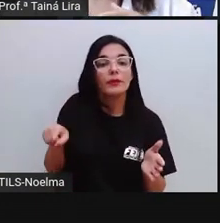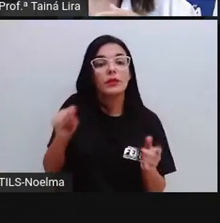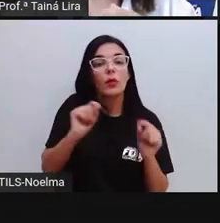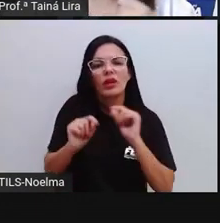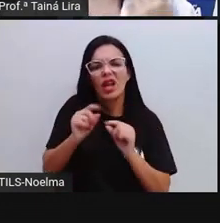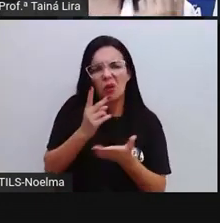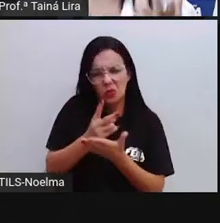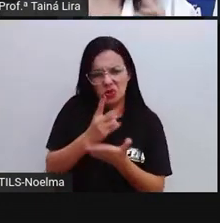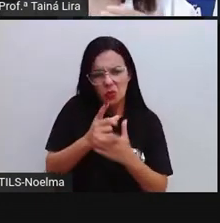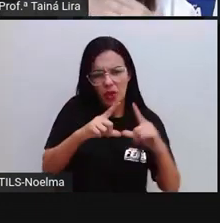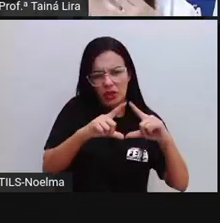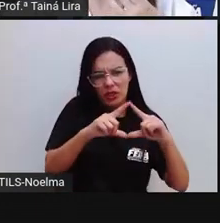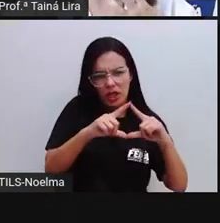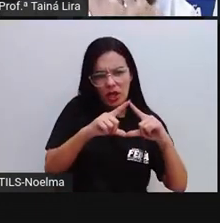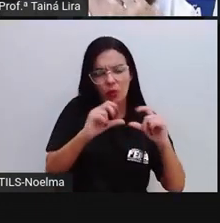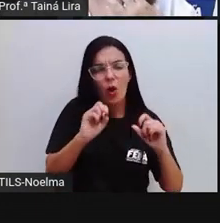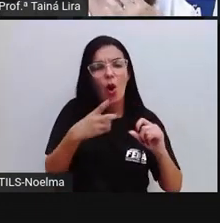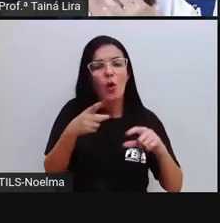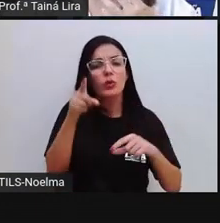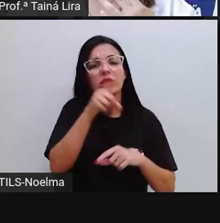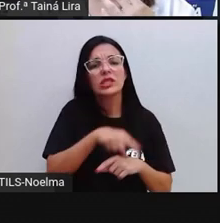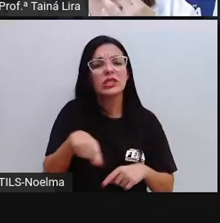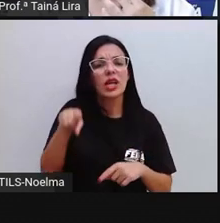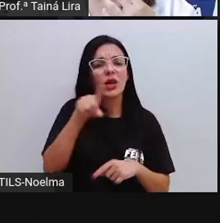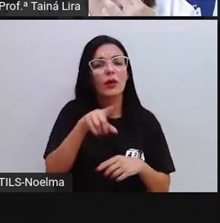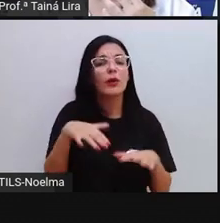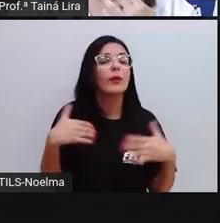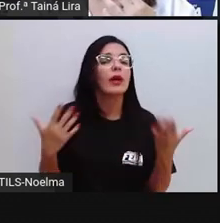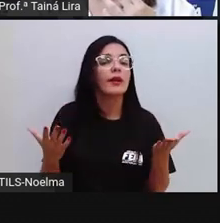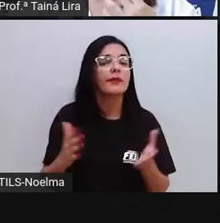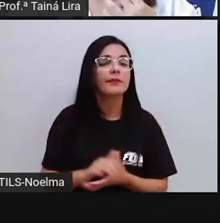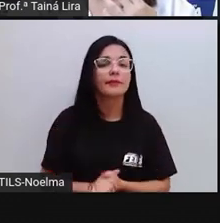com o triângulo, eu coloco o círculo, o que é que eu faço ali?